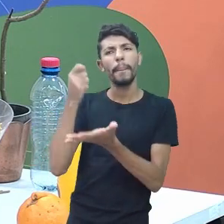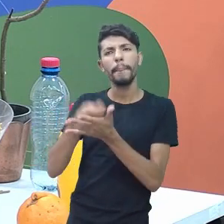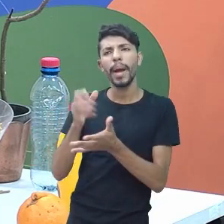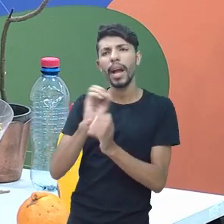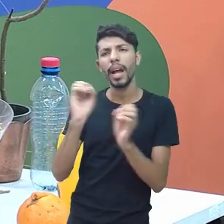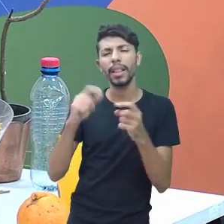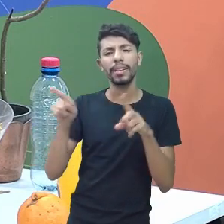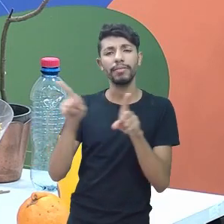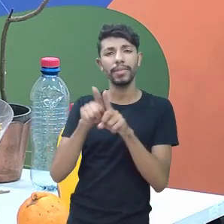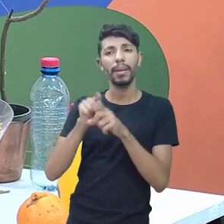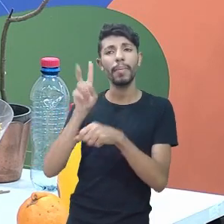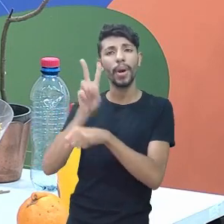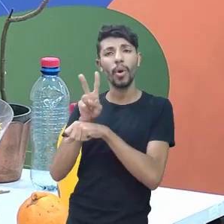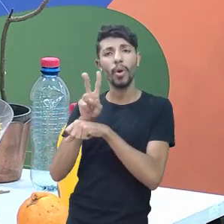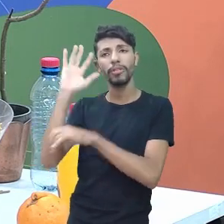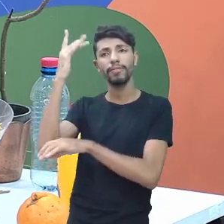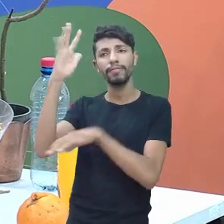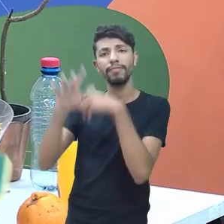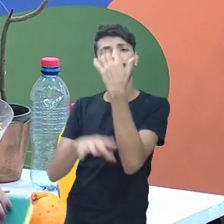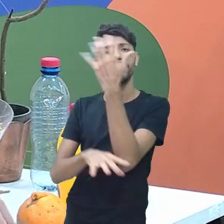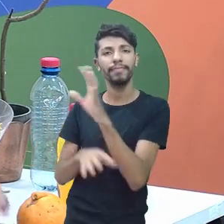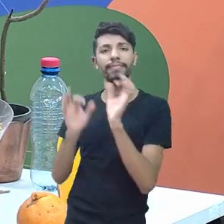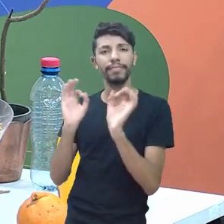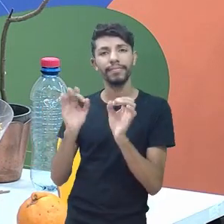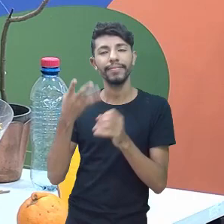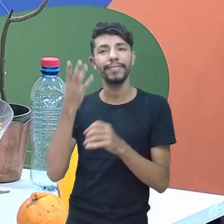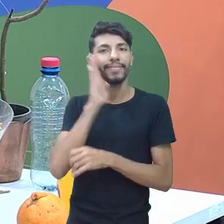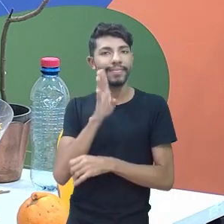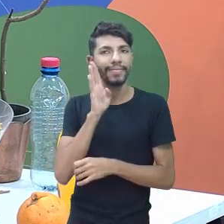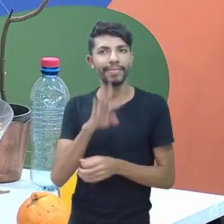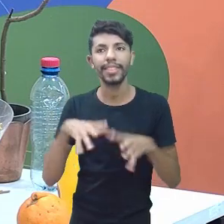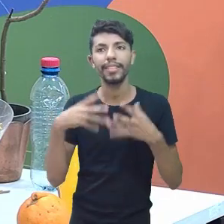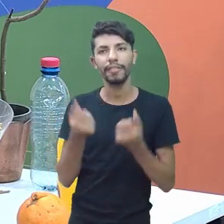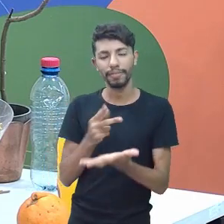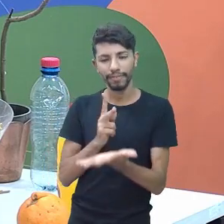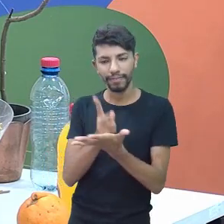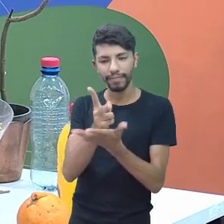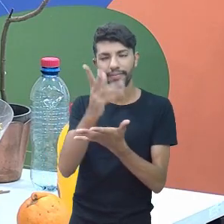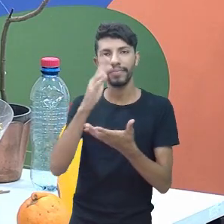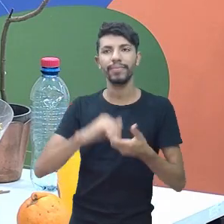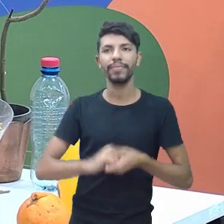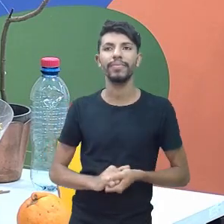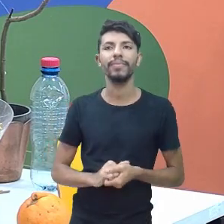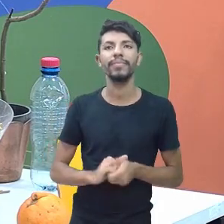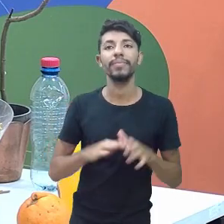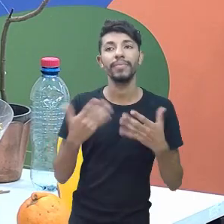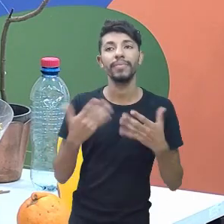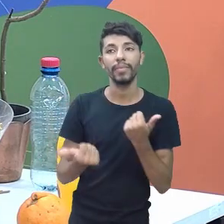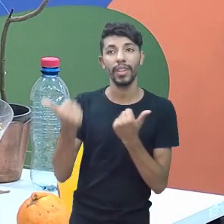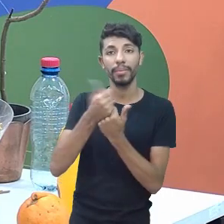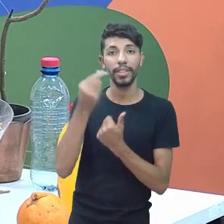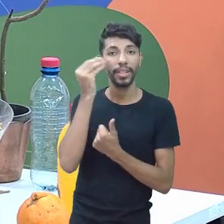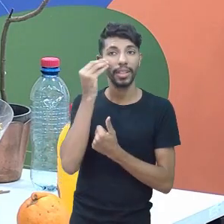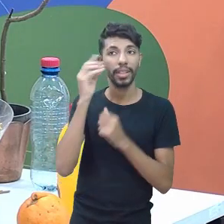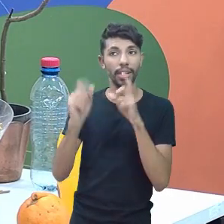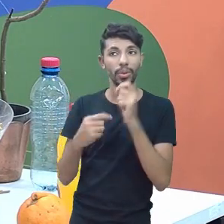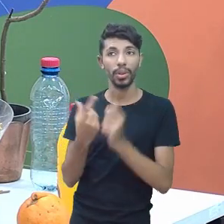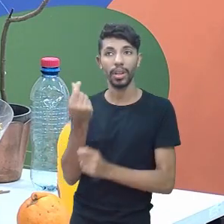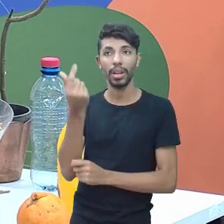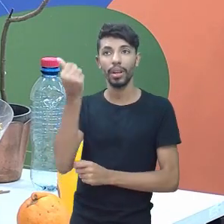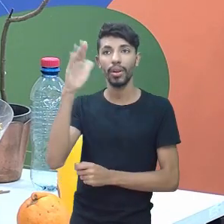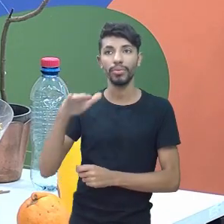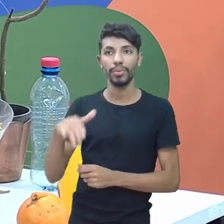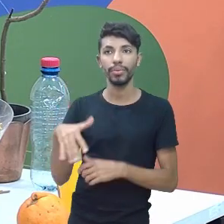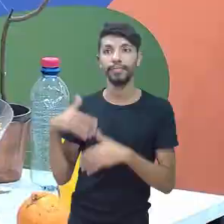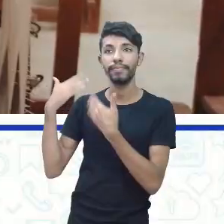estou cuidando da natureza. Muito legal. Mas vamos continuar. Então, substitui tentando baratear aí a